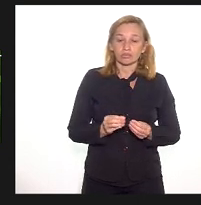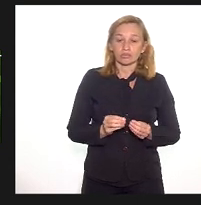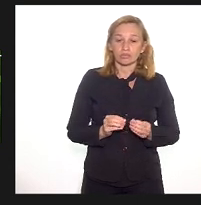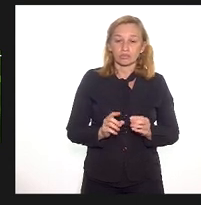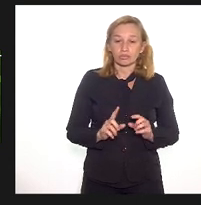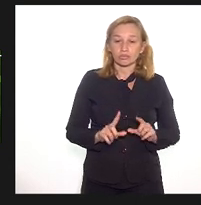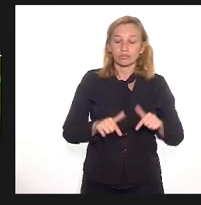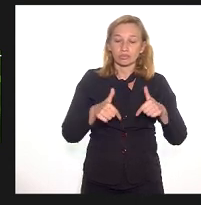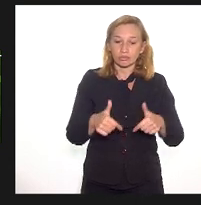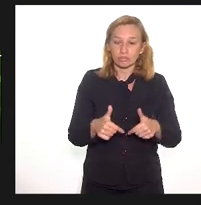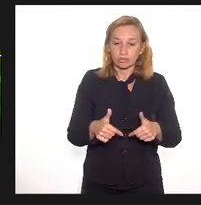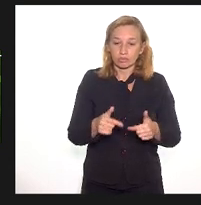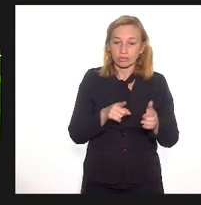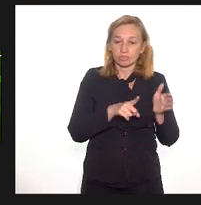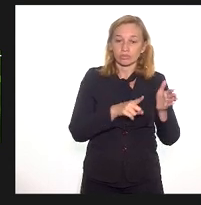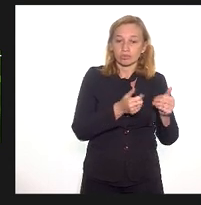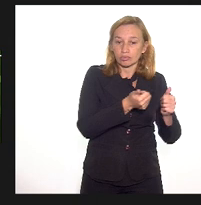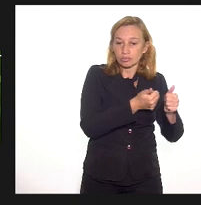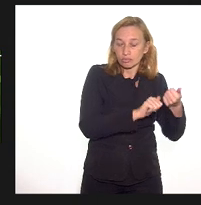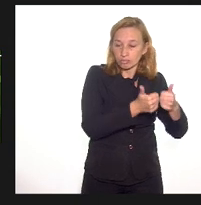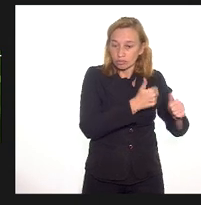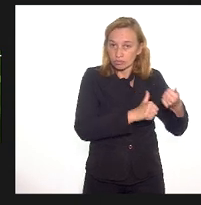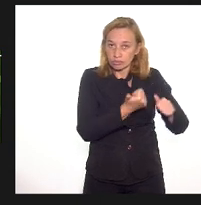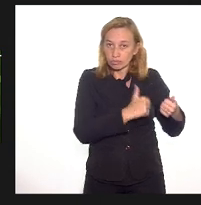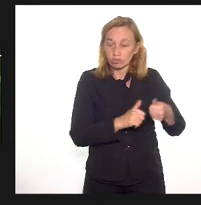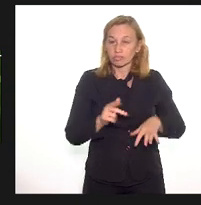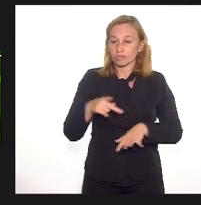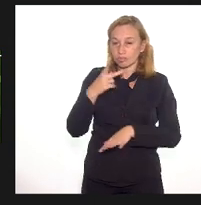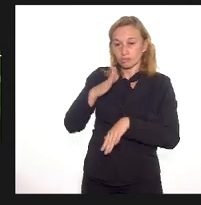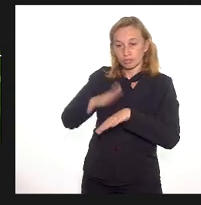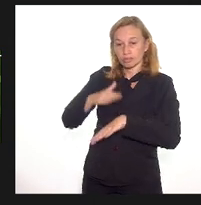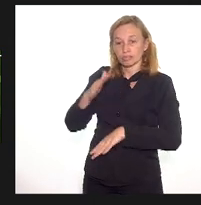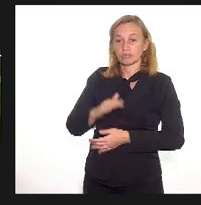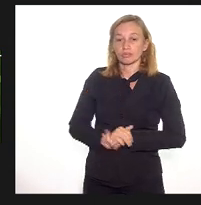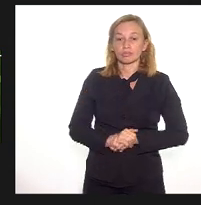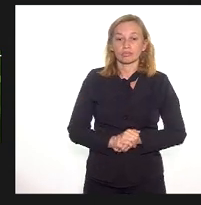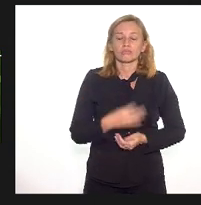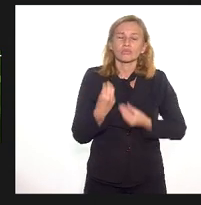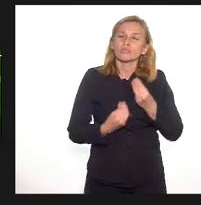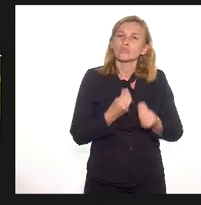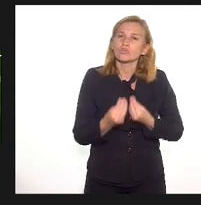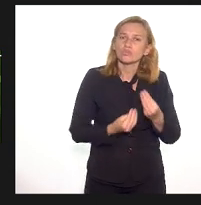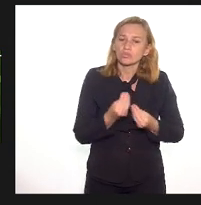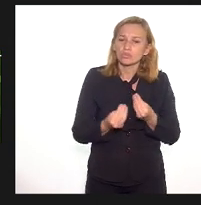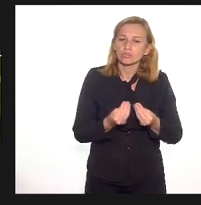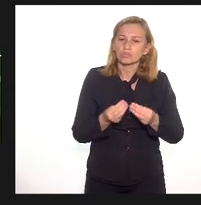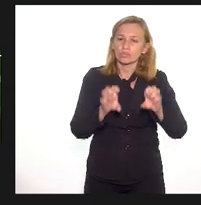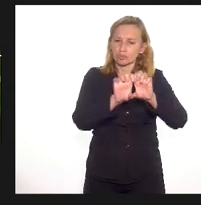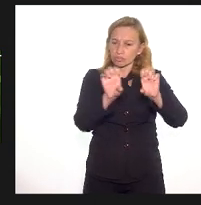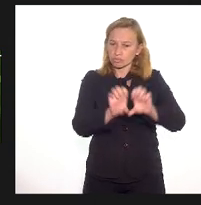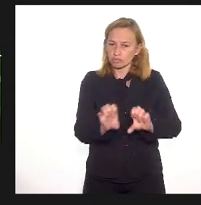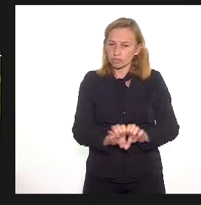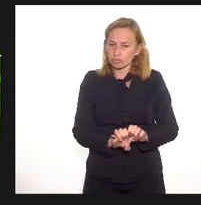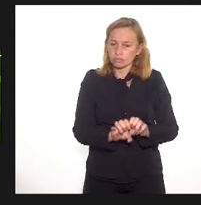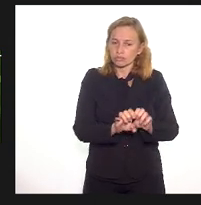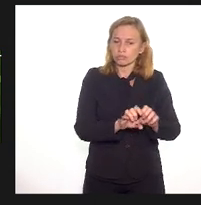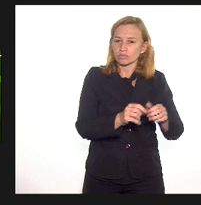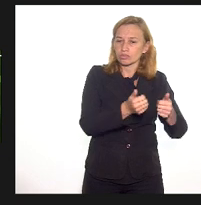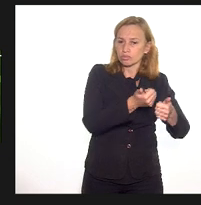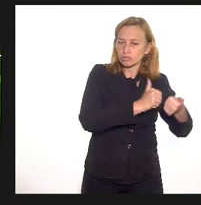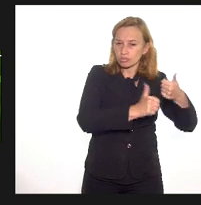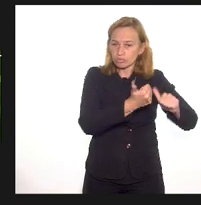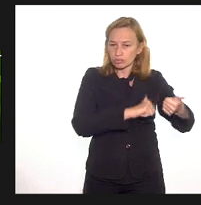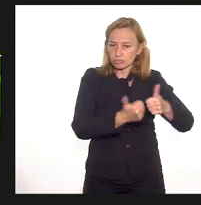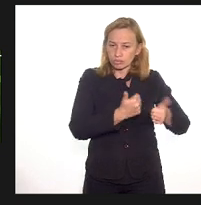como eu vou detalhar um pouco mais, ela destoa de como estavam estruturadas as fiscalizações